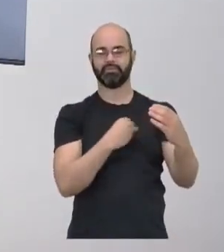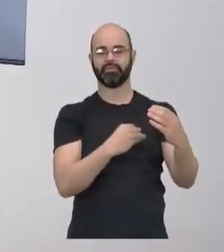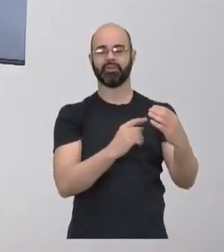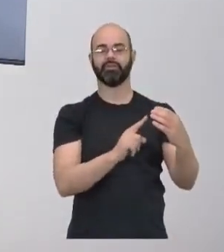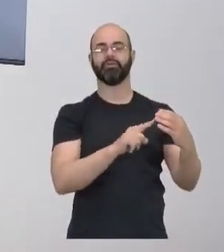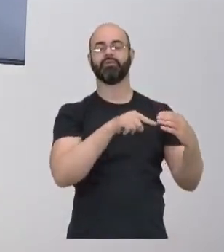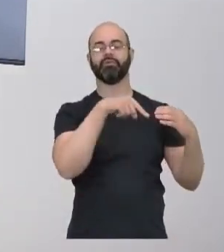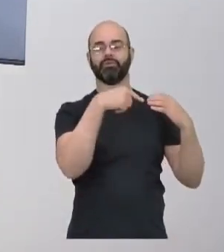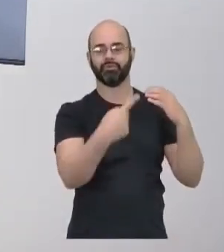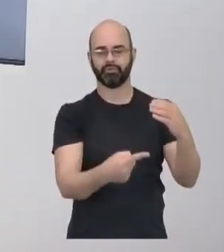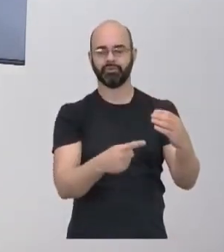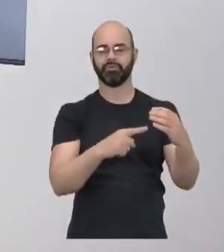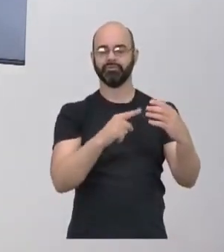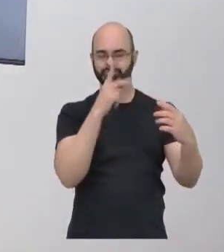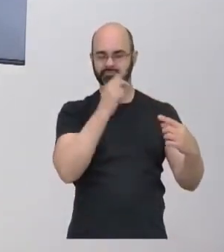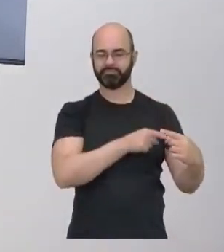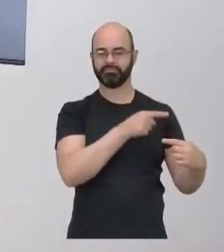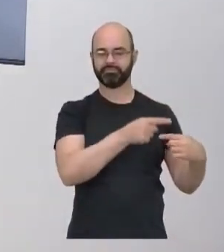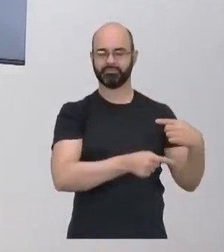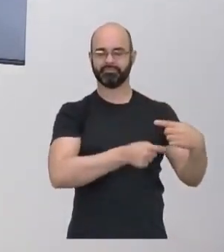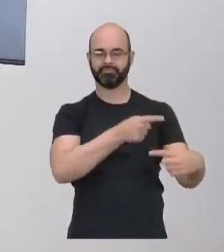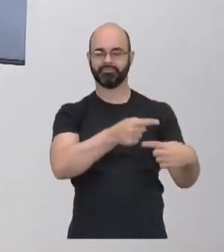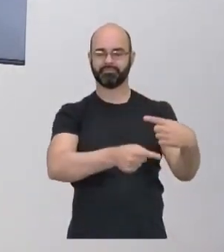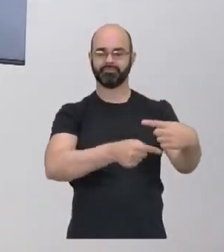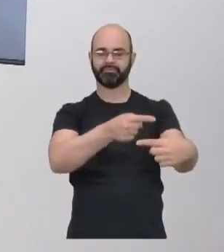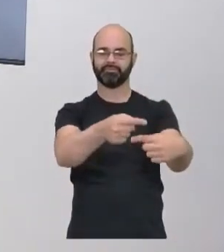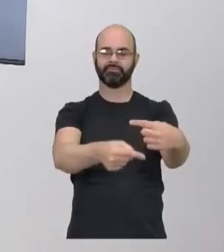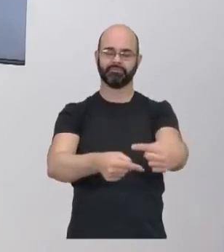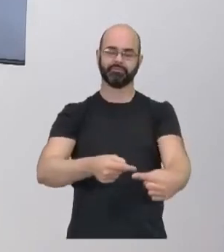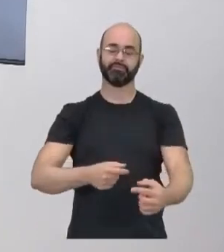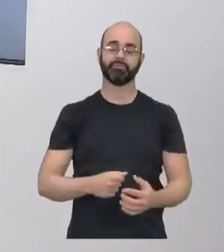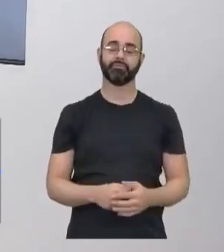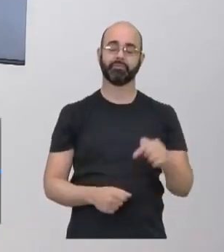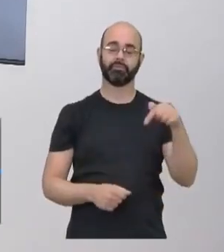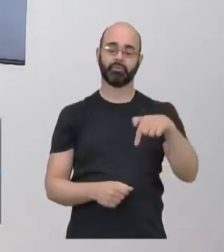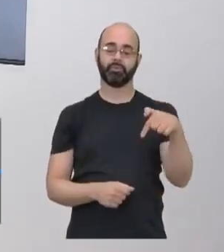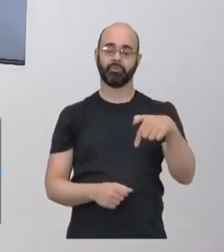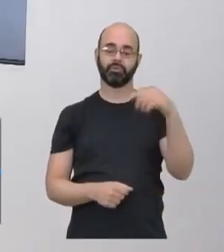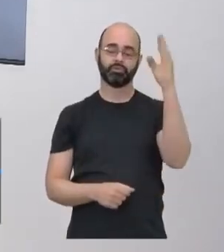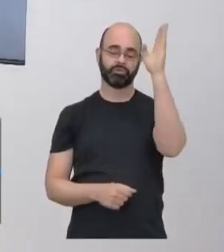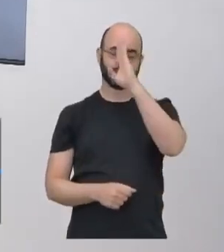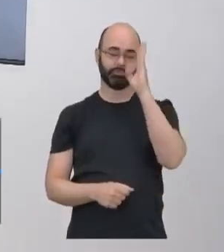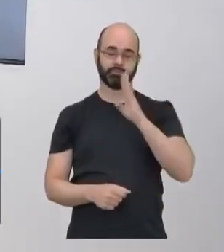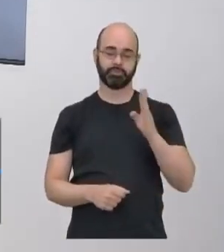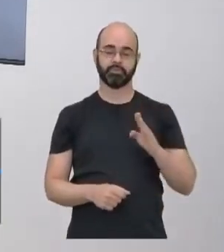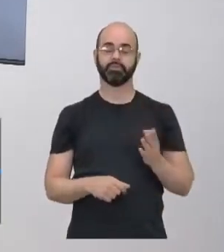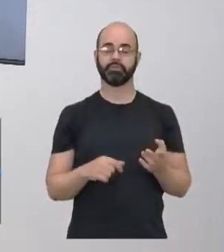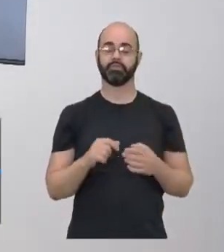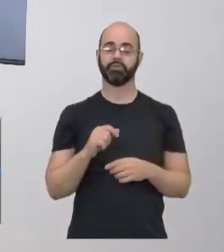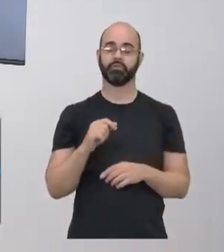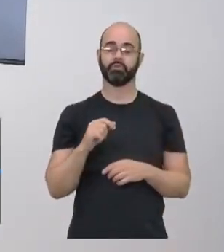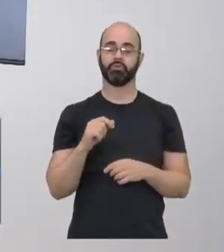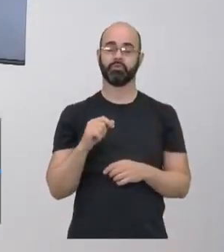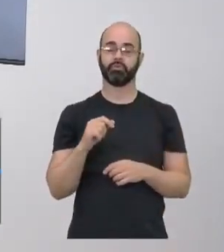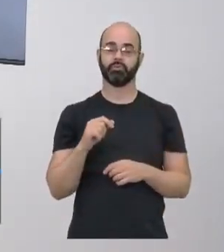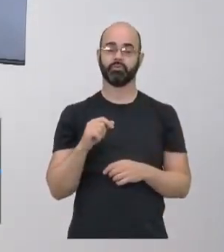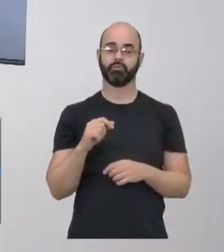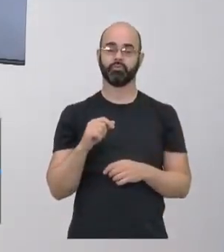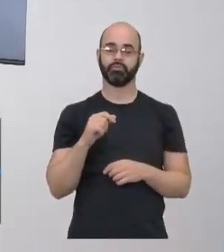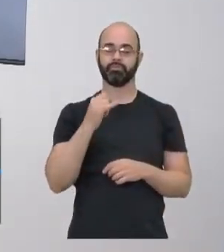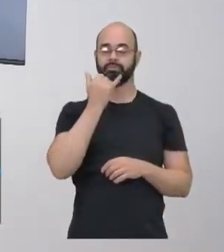monarca. Então, isso é uma monarquia. Hoje, no Brasil, nós temos 28 países que ainda são... no Brasil,